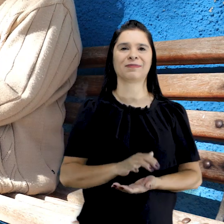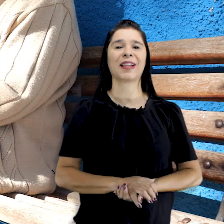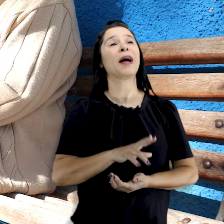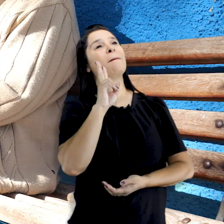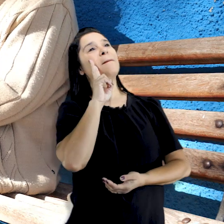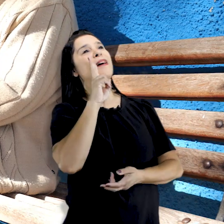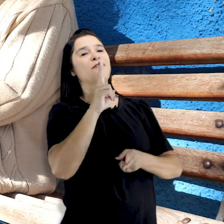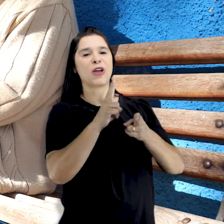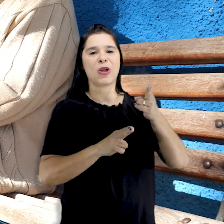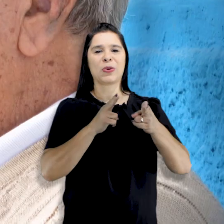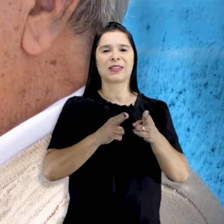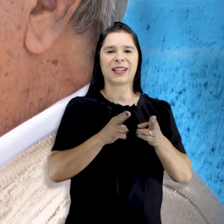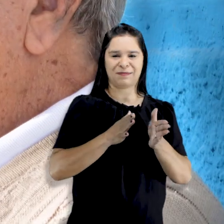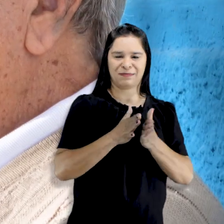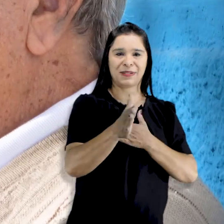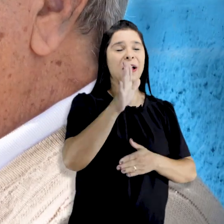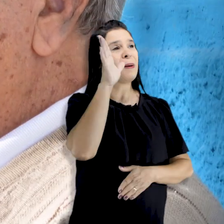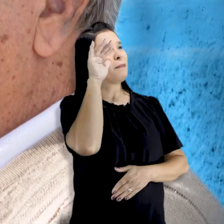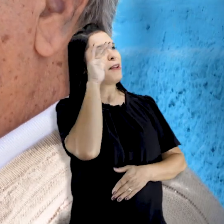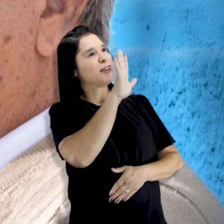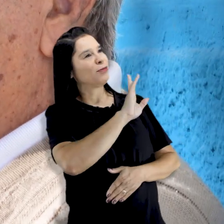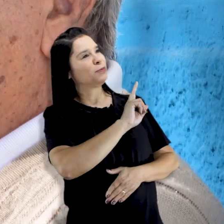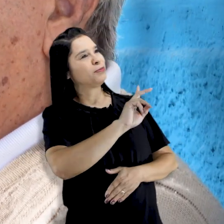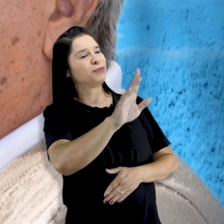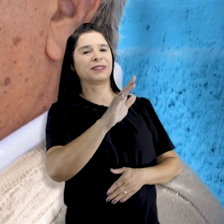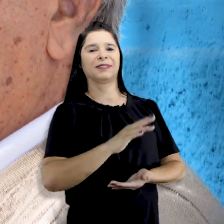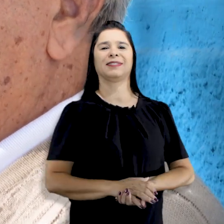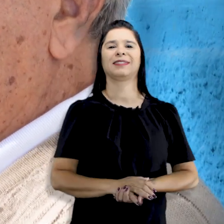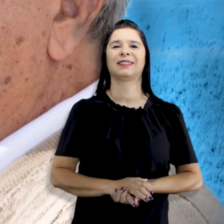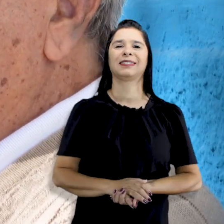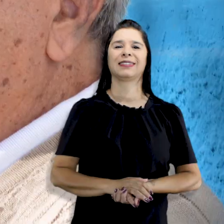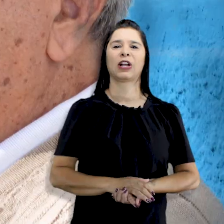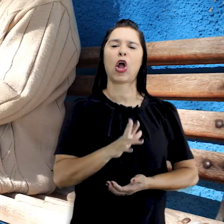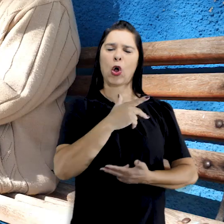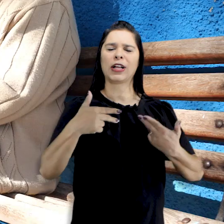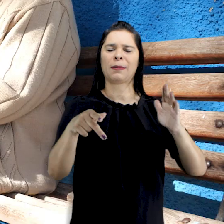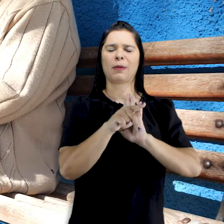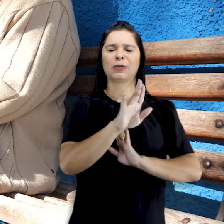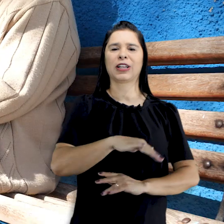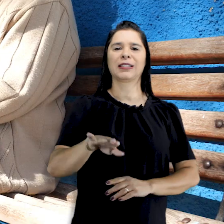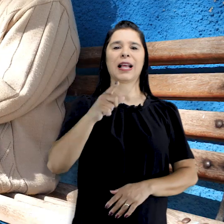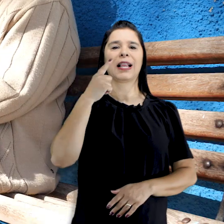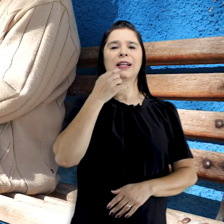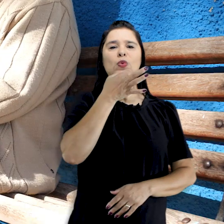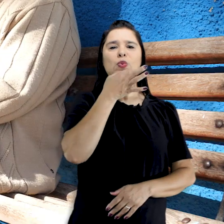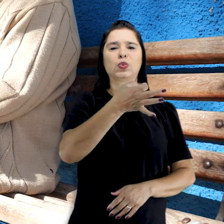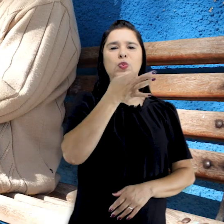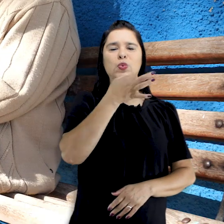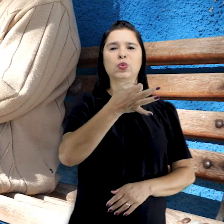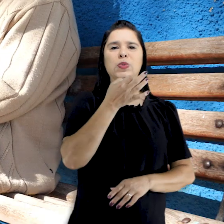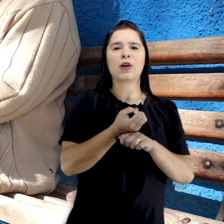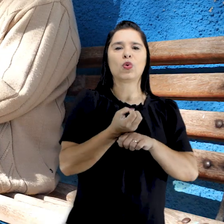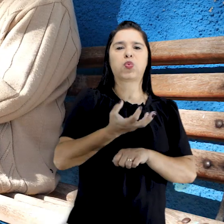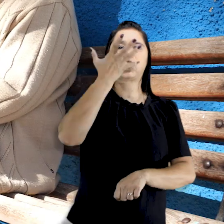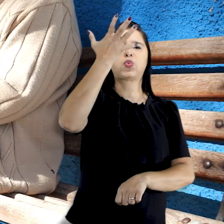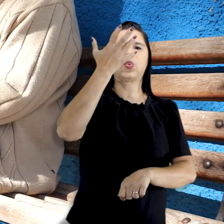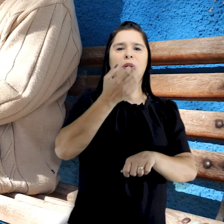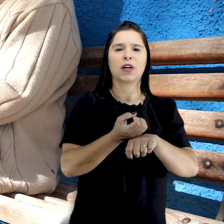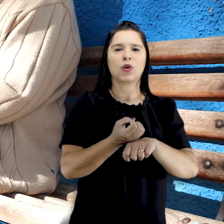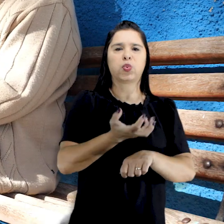de criança mesmo, né? Na hora que ele usava o apito, ela soltava uma carga muito grande